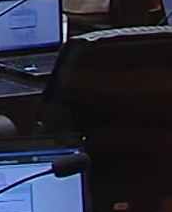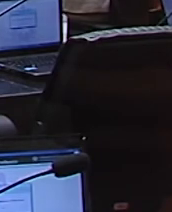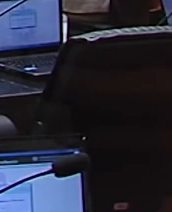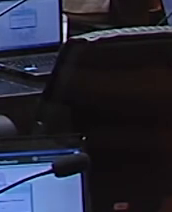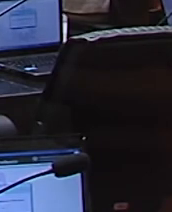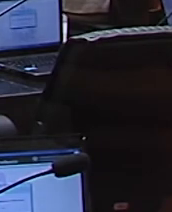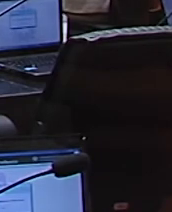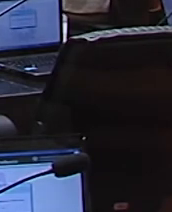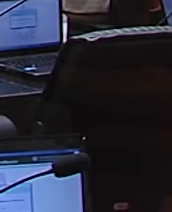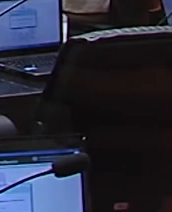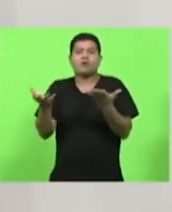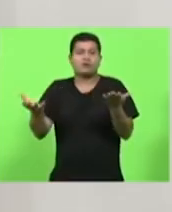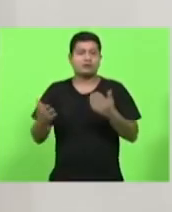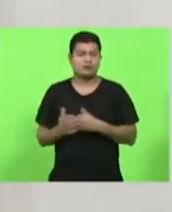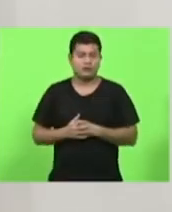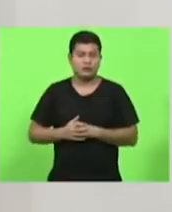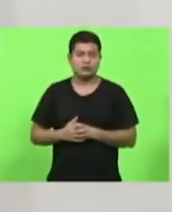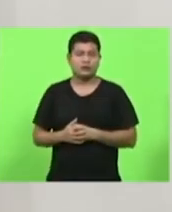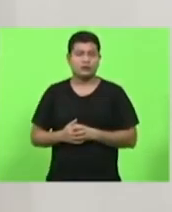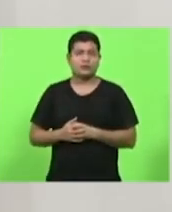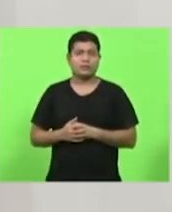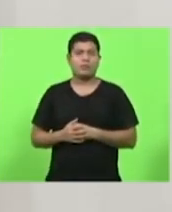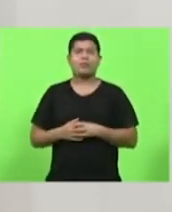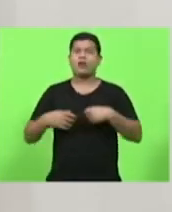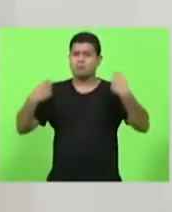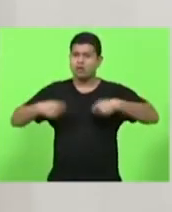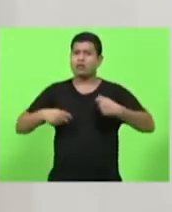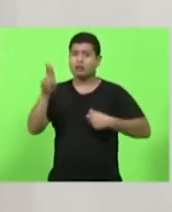do serviço fornecido.